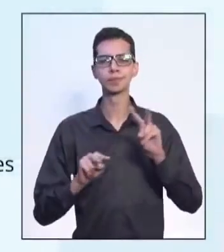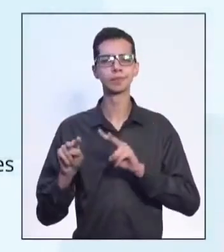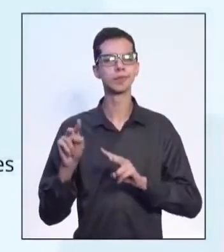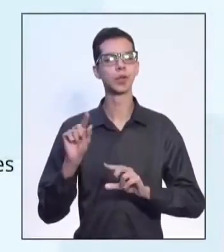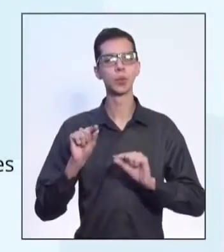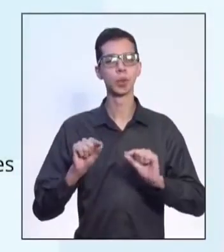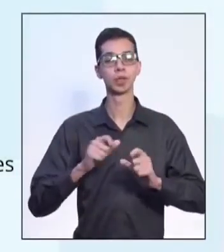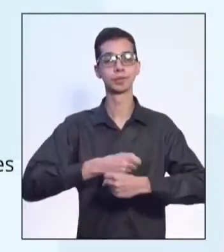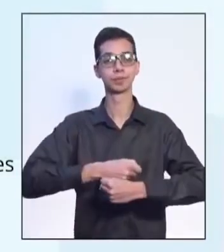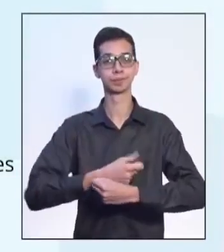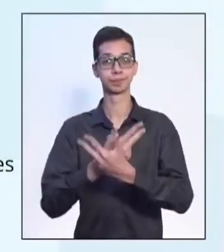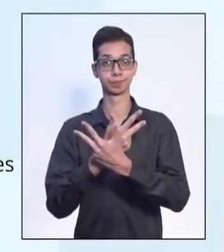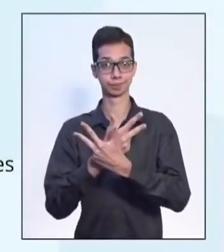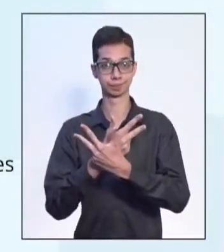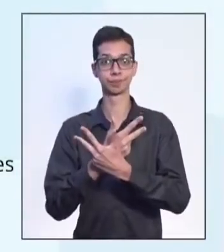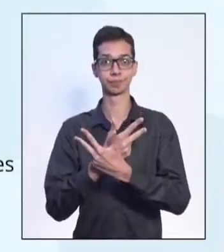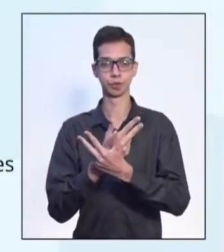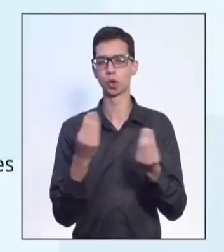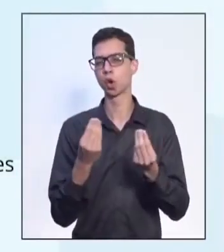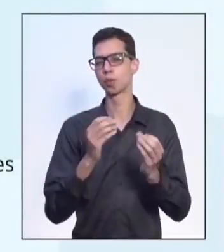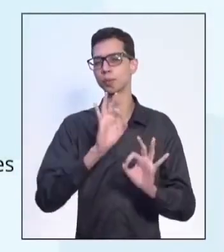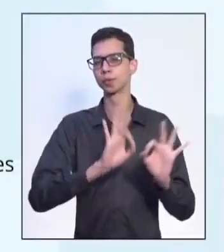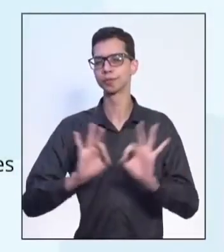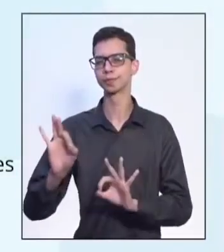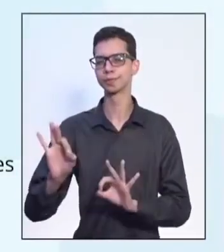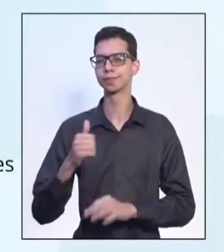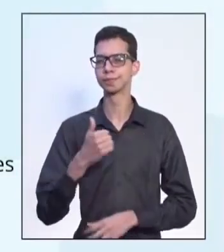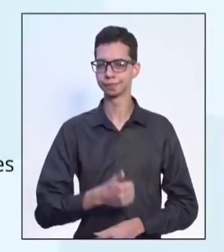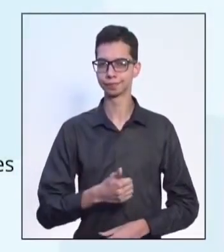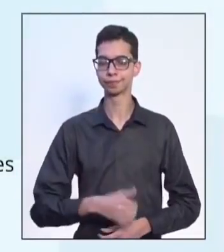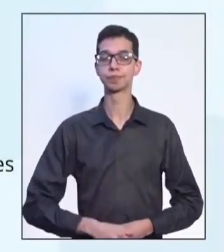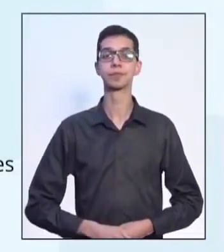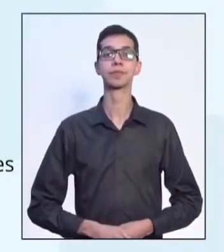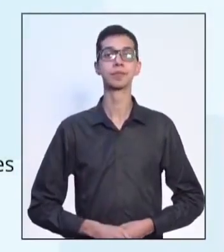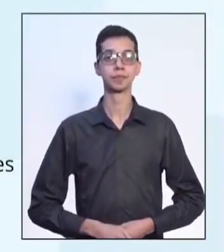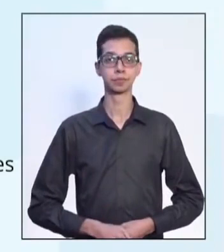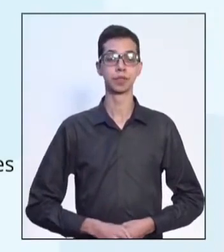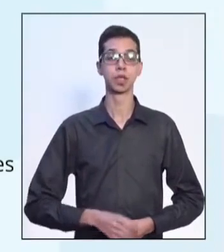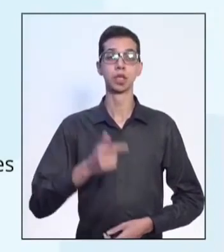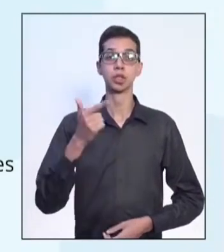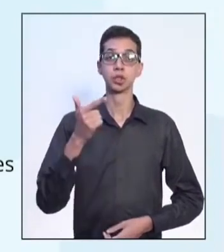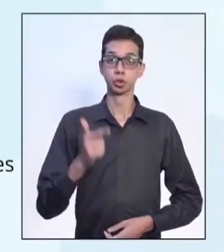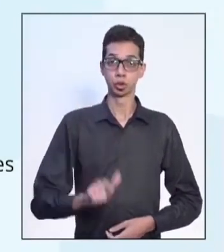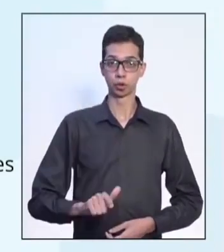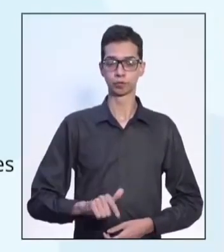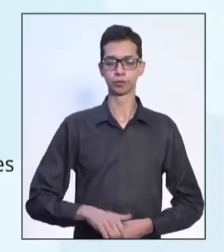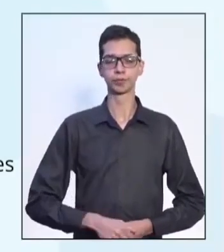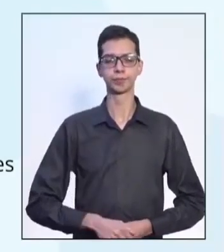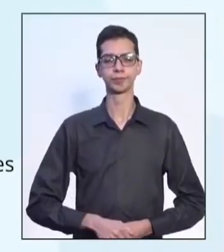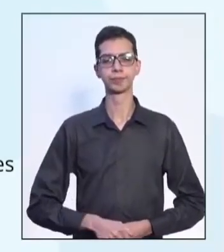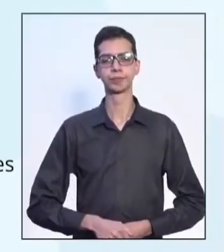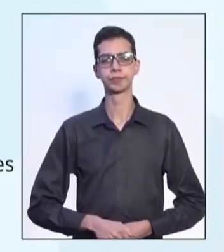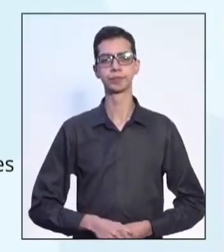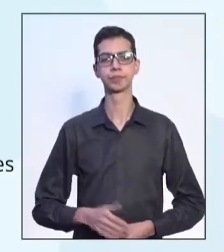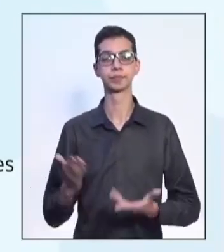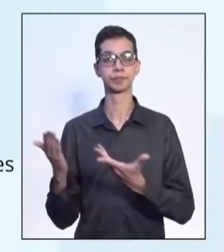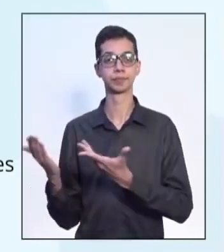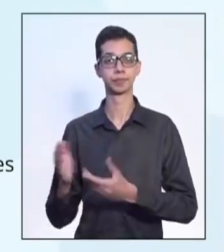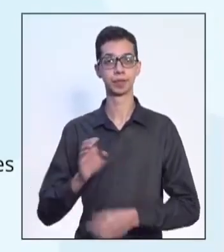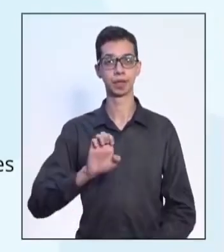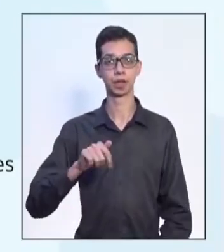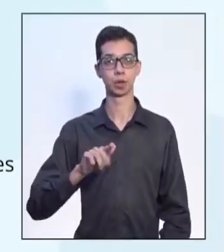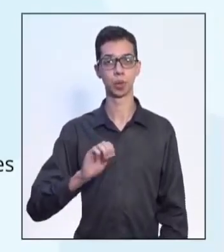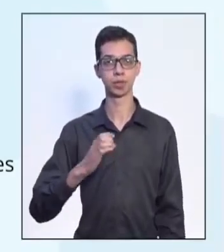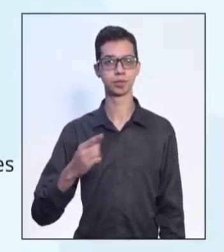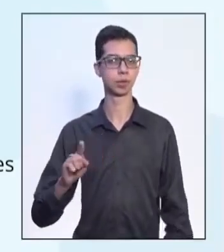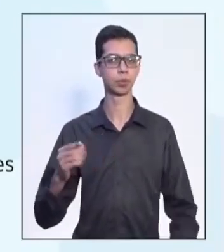equação do terceiro grau. Muito bem. Então, novamente, nós temos uma equação do tipo ax